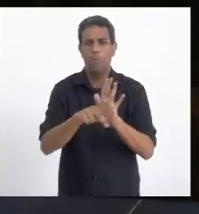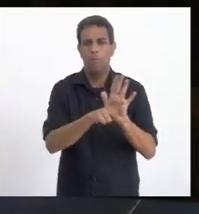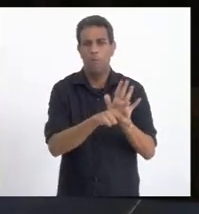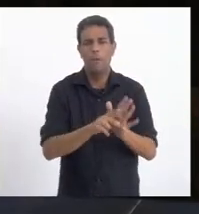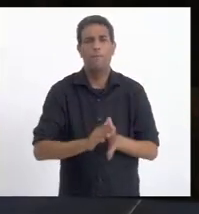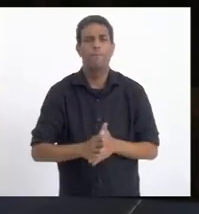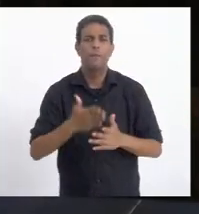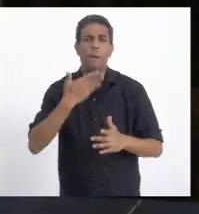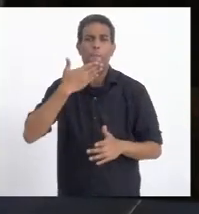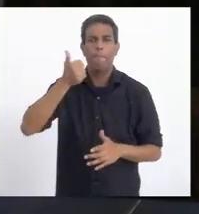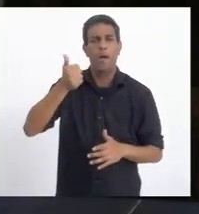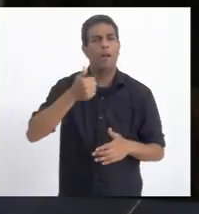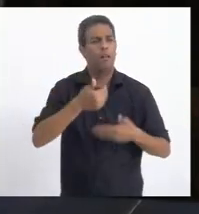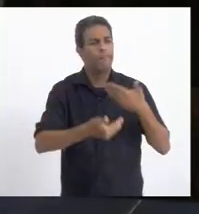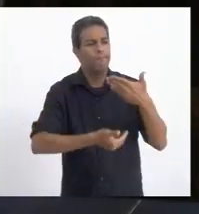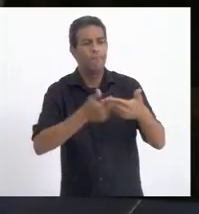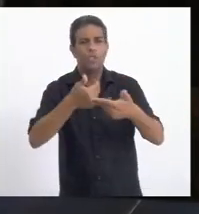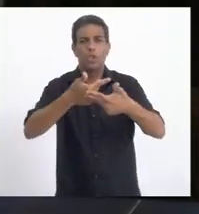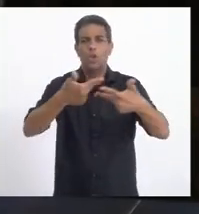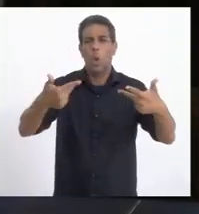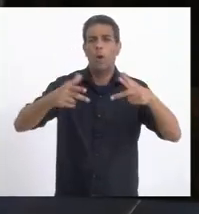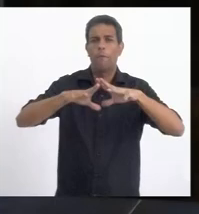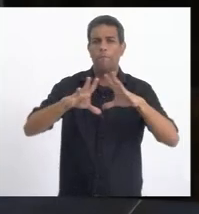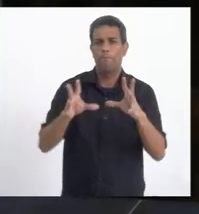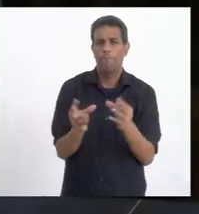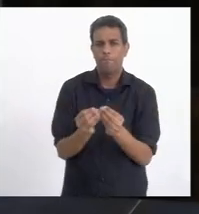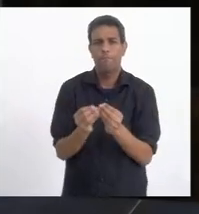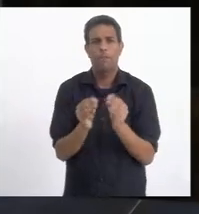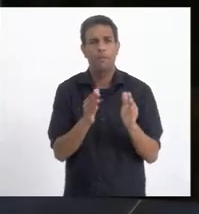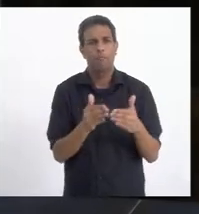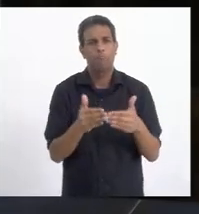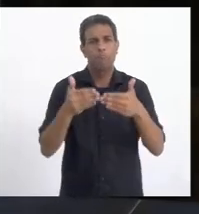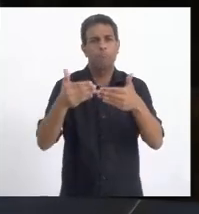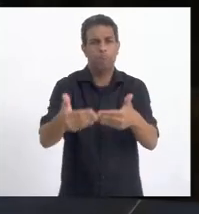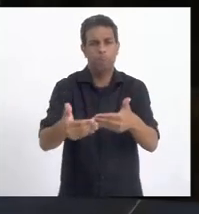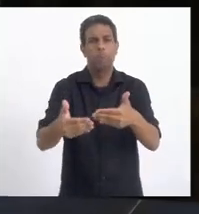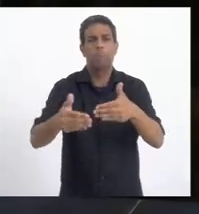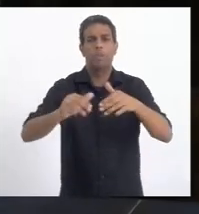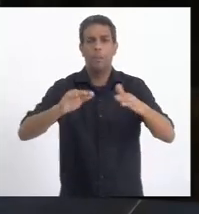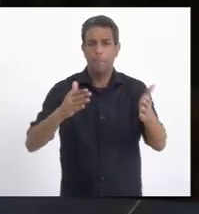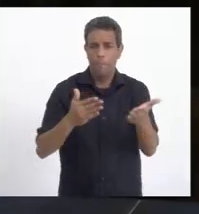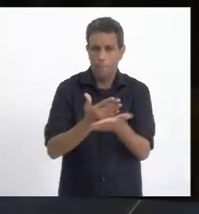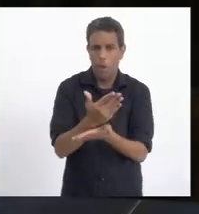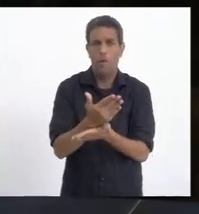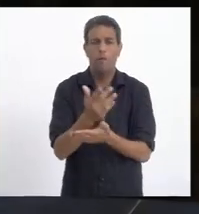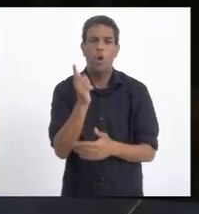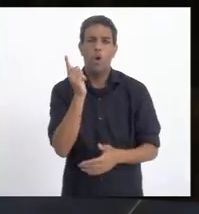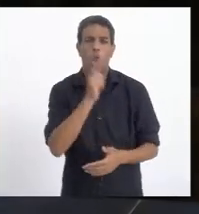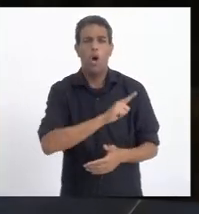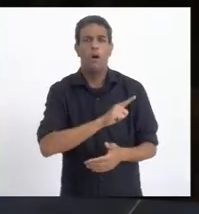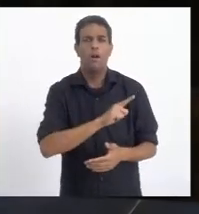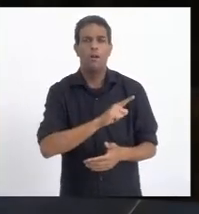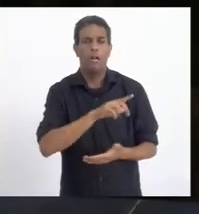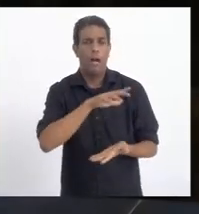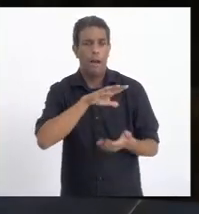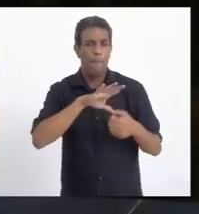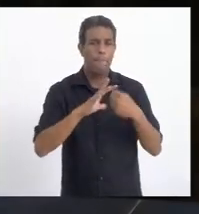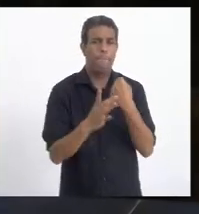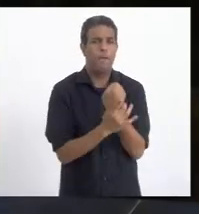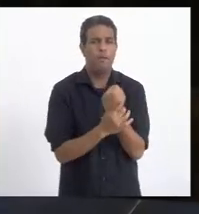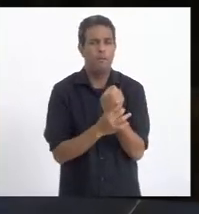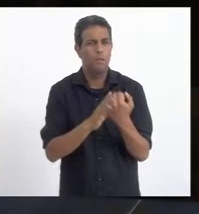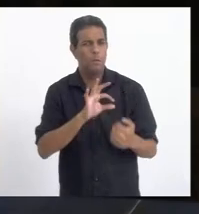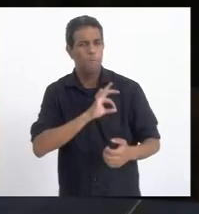as melhores estão vindo algumas coisas vão ser jogadas para frente que a gente tem que aprovar isso aqui para até salvaguardar